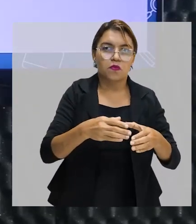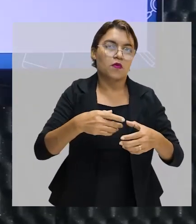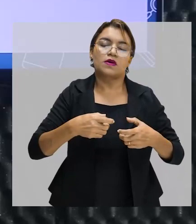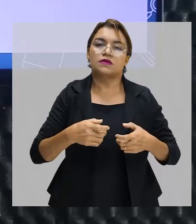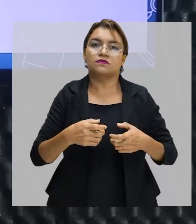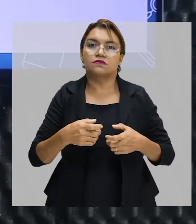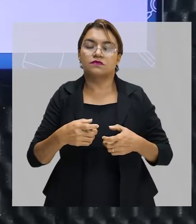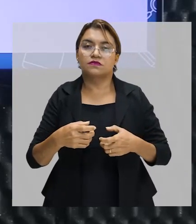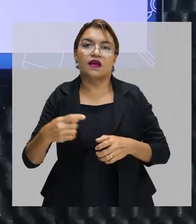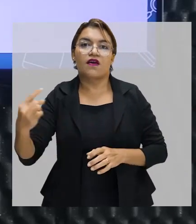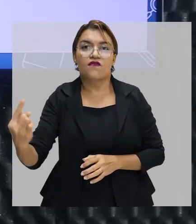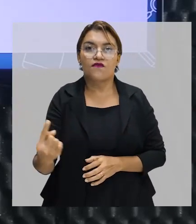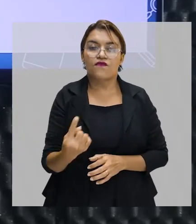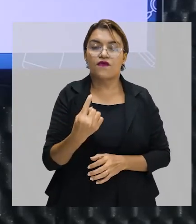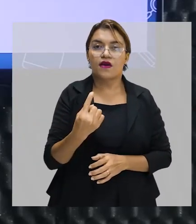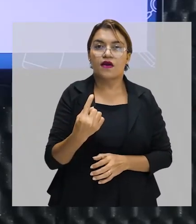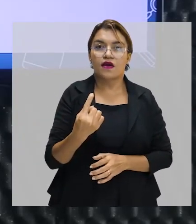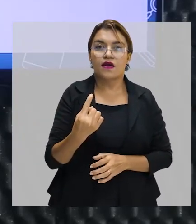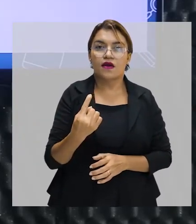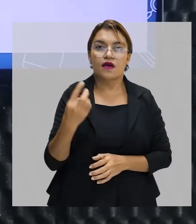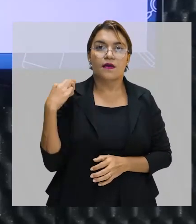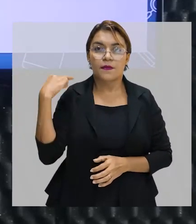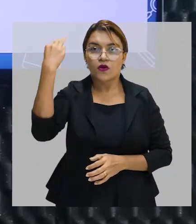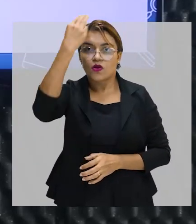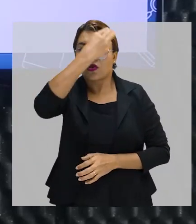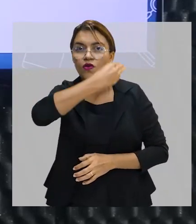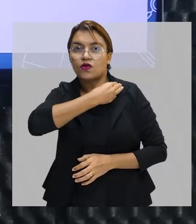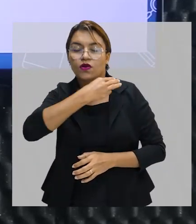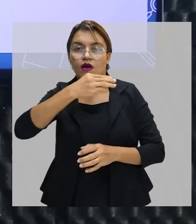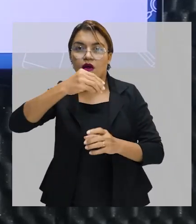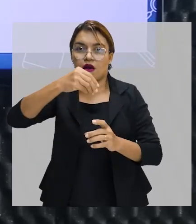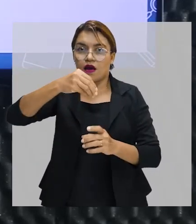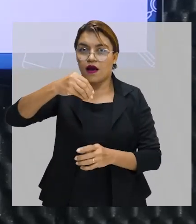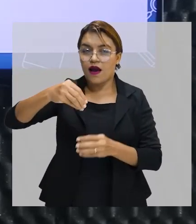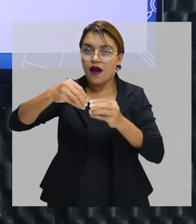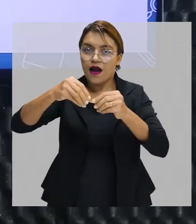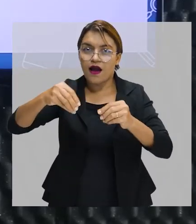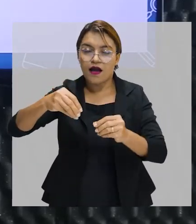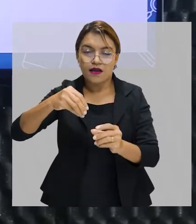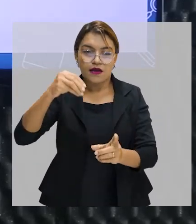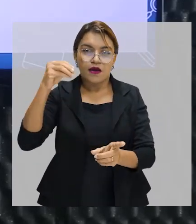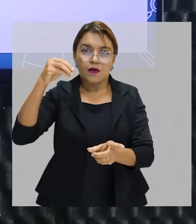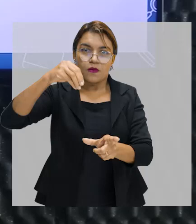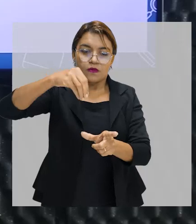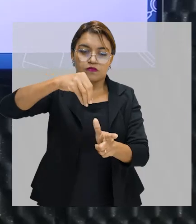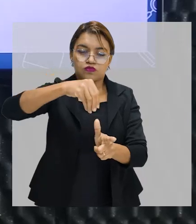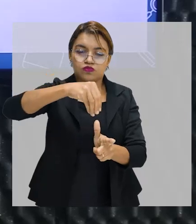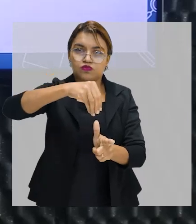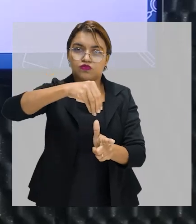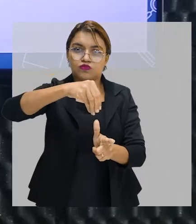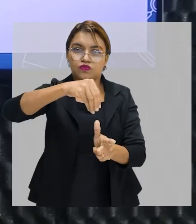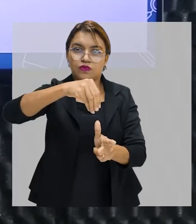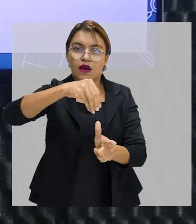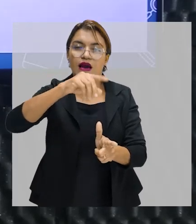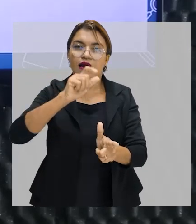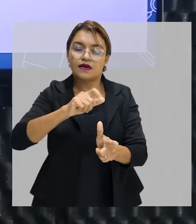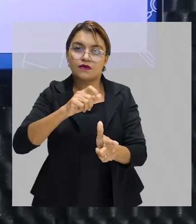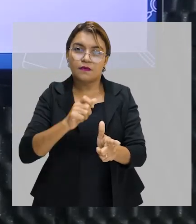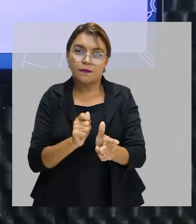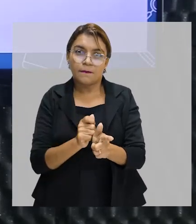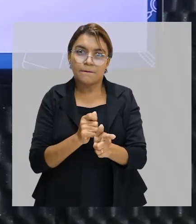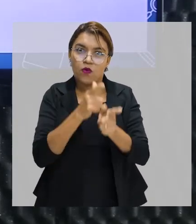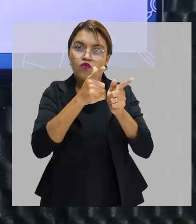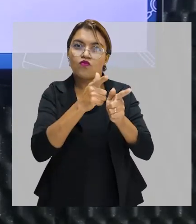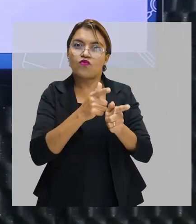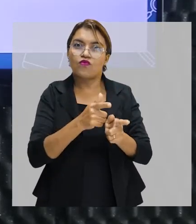Aí aparece Nossa Senhora com um punhado de areia, coloca lá na espingarda e aí vira munição, né?